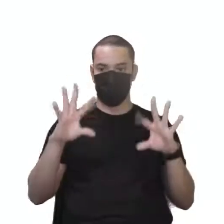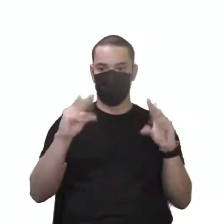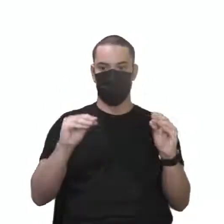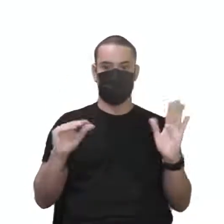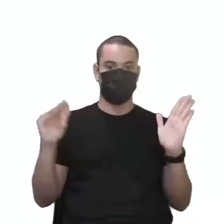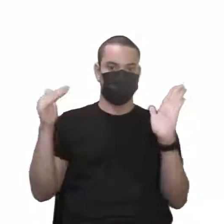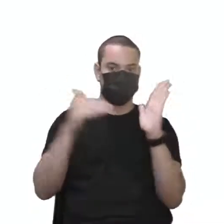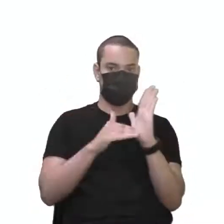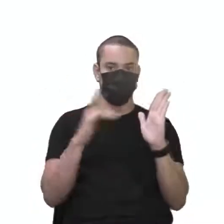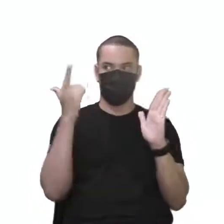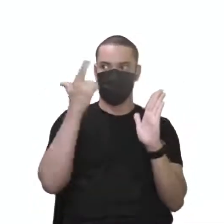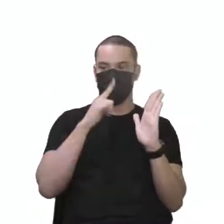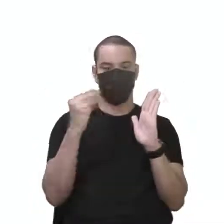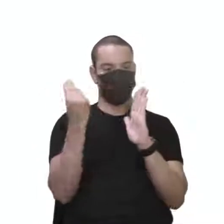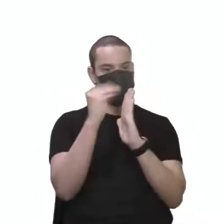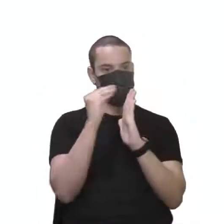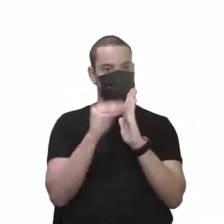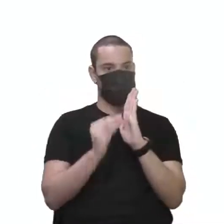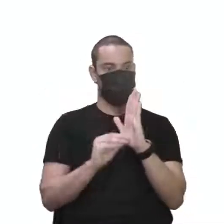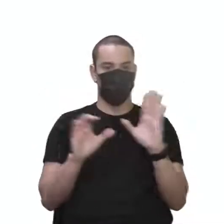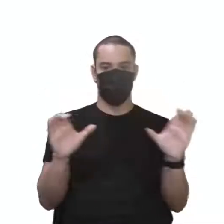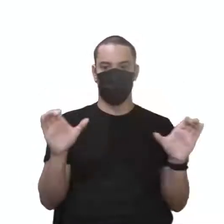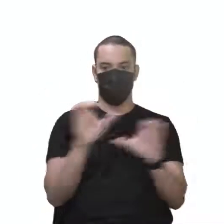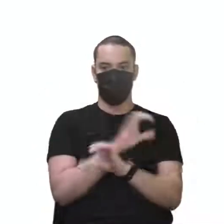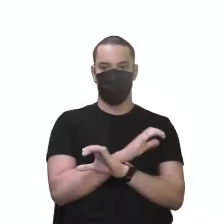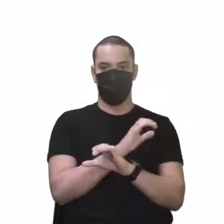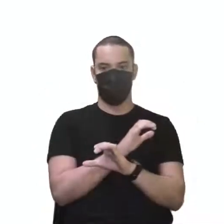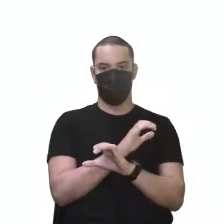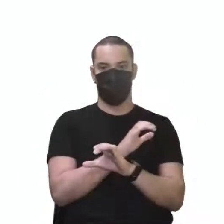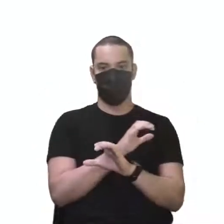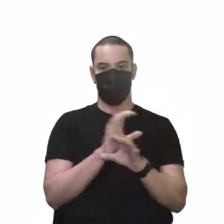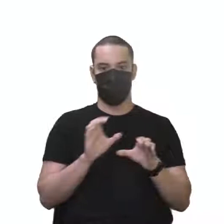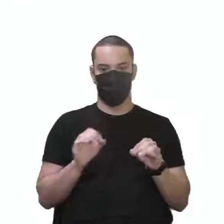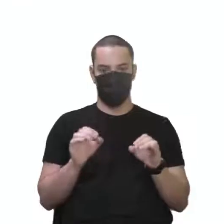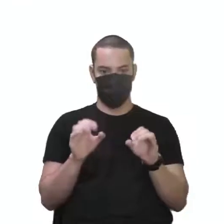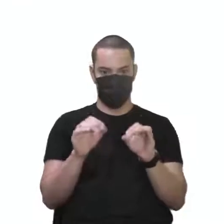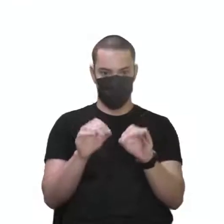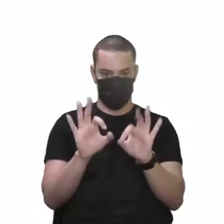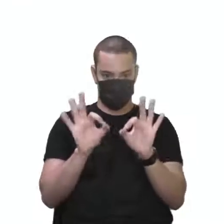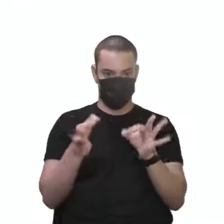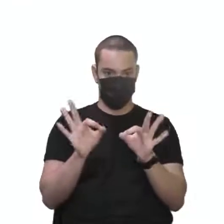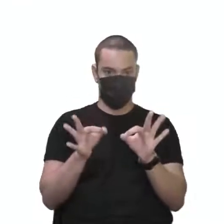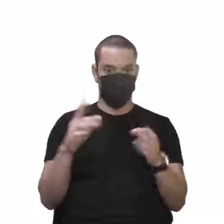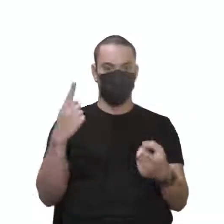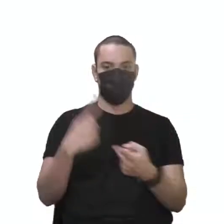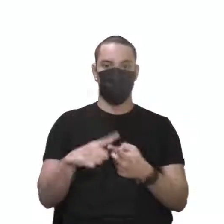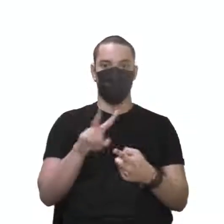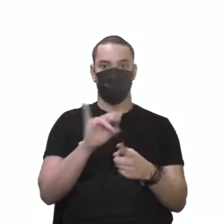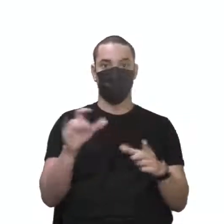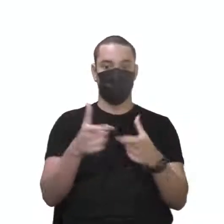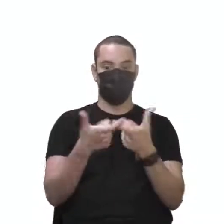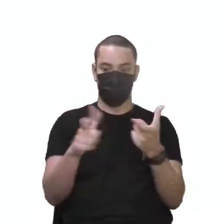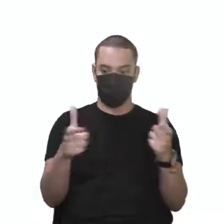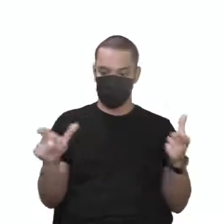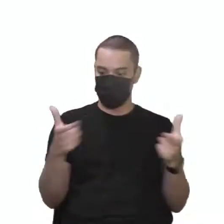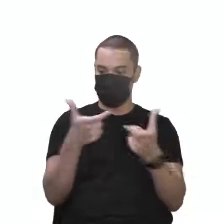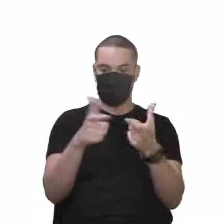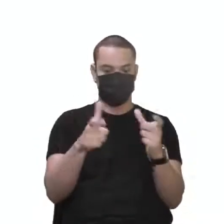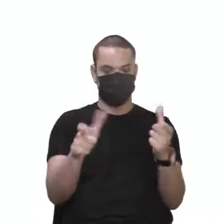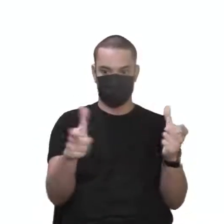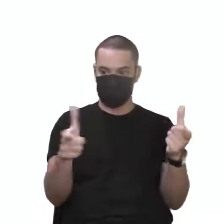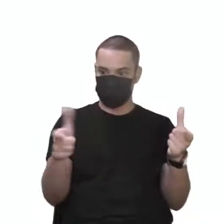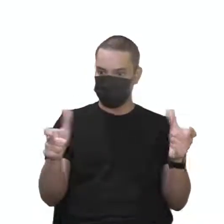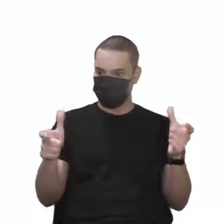até compor a estrutura completa do bacteriófago. Esses bacteriófagos vão aumentando em